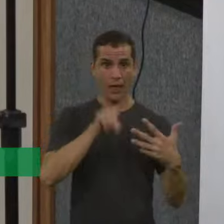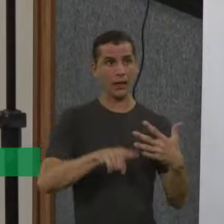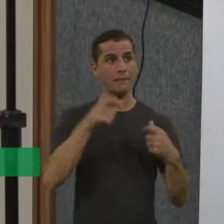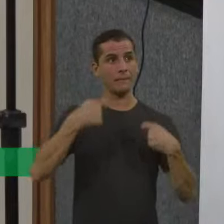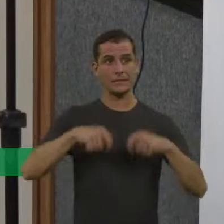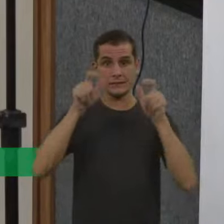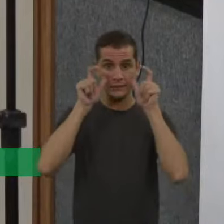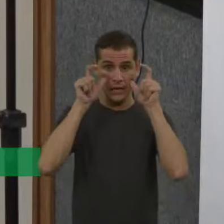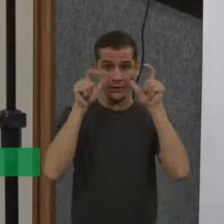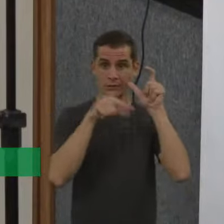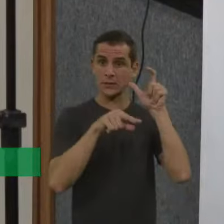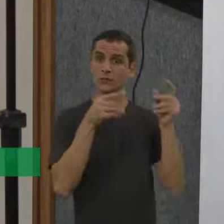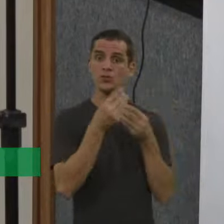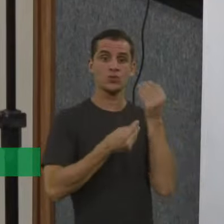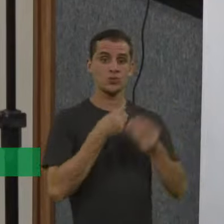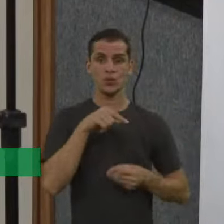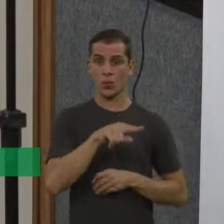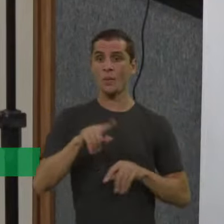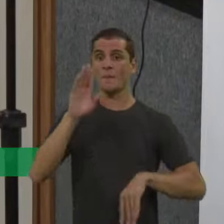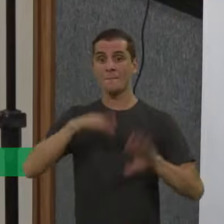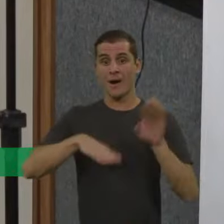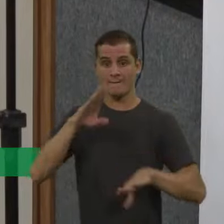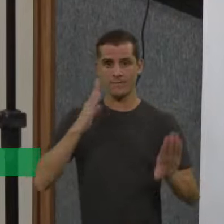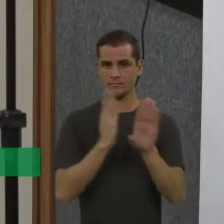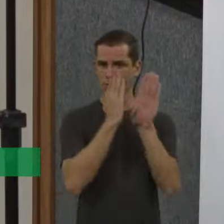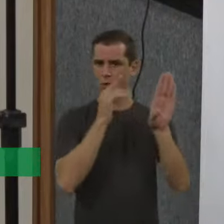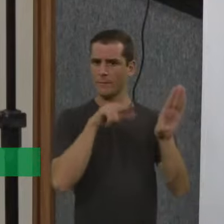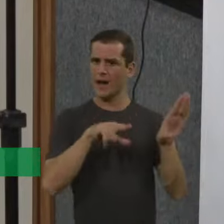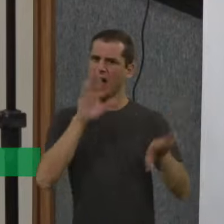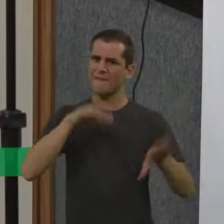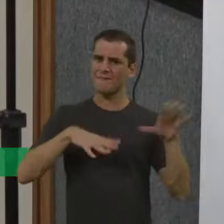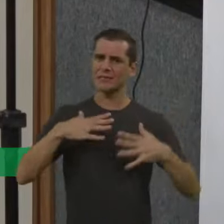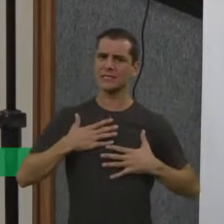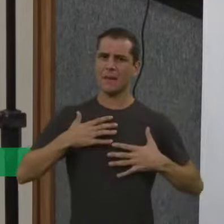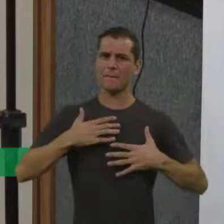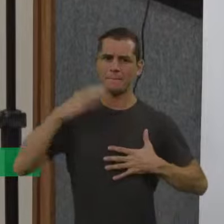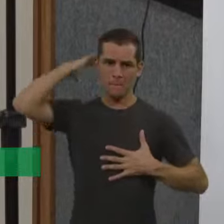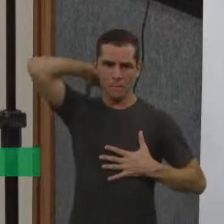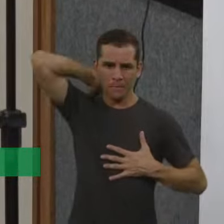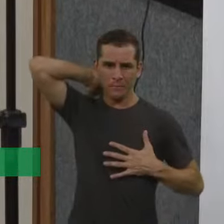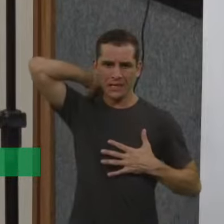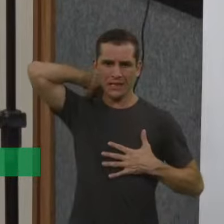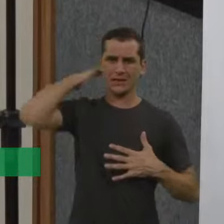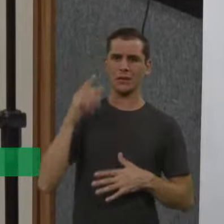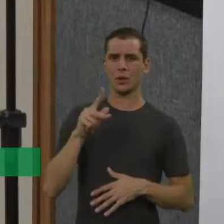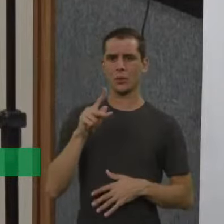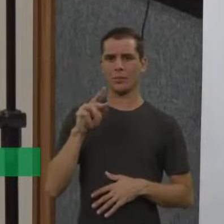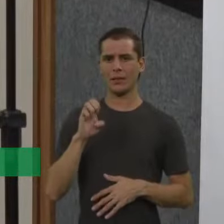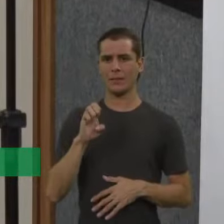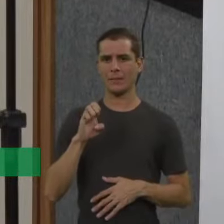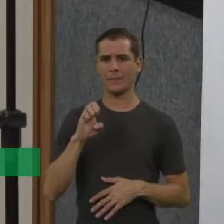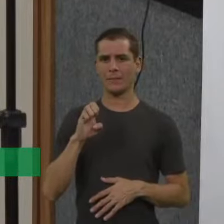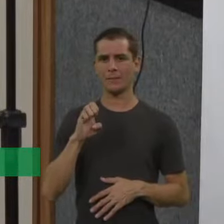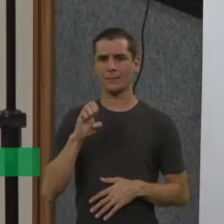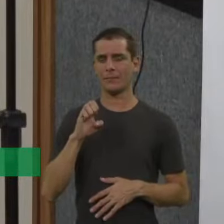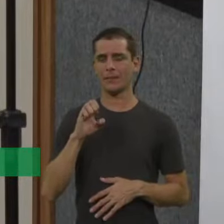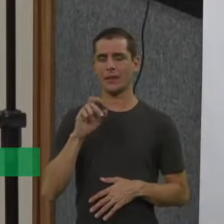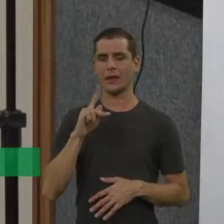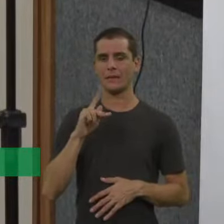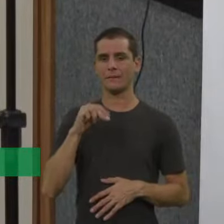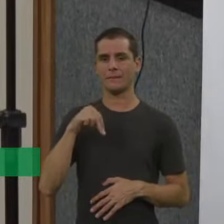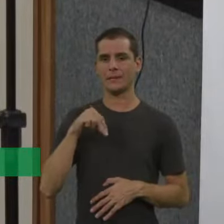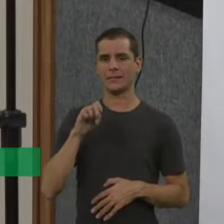atentos, porque às vezes é diagnosticado com é uma pneumonia, ou é um problema intestinal, mas a junção de todos